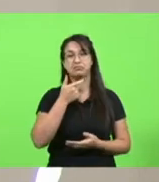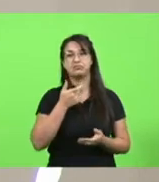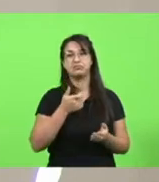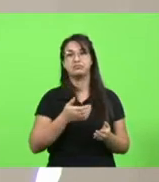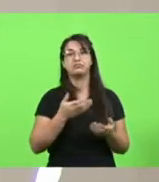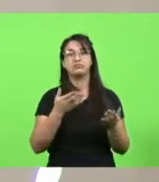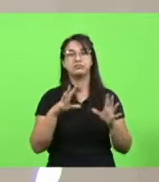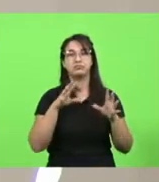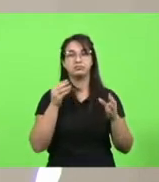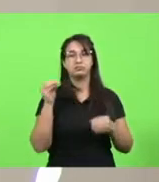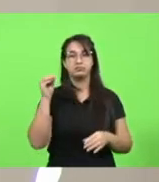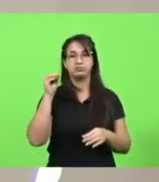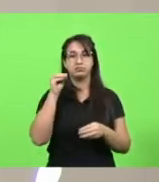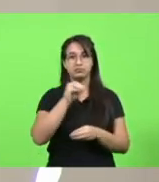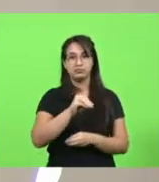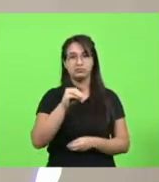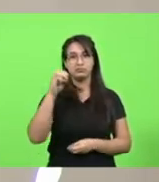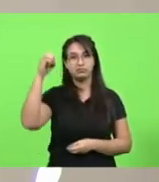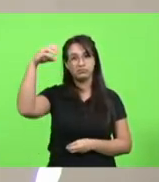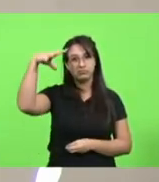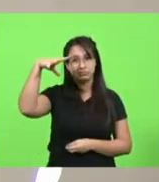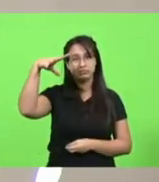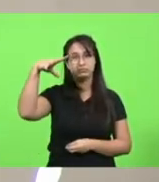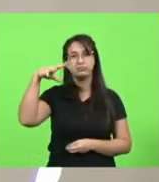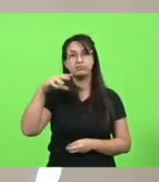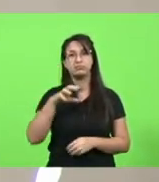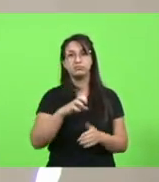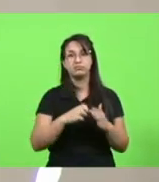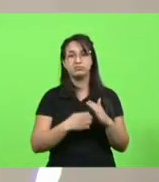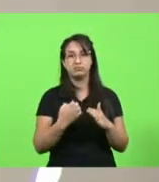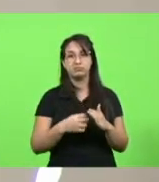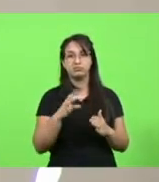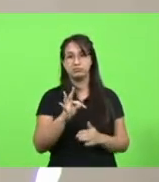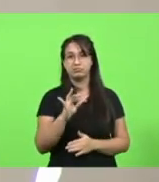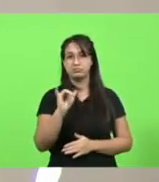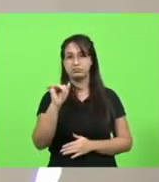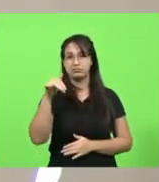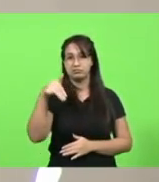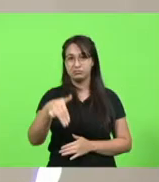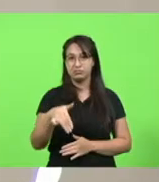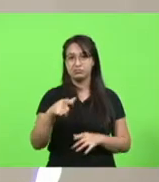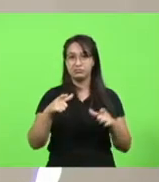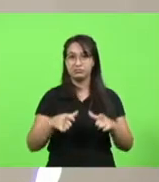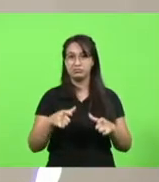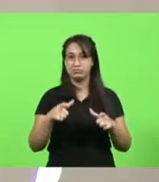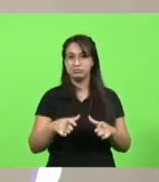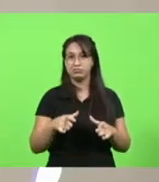instalação de uma antena transmissora de telefonia móvel da empresa TIM S.A. nas localidades de Alto